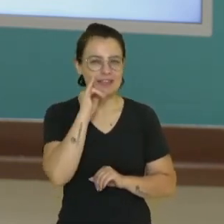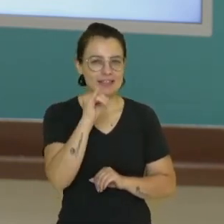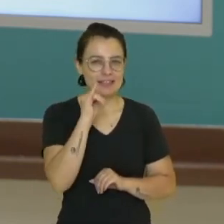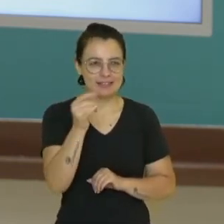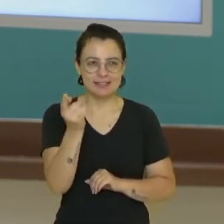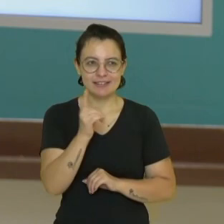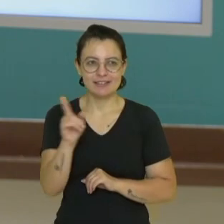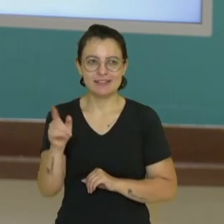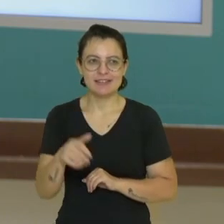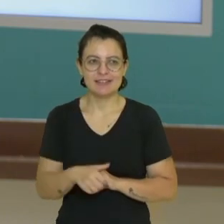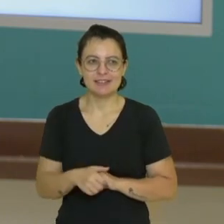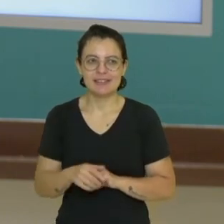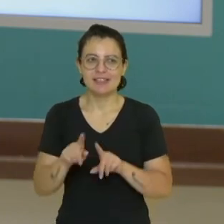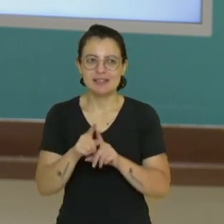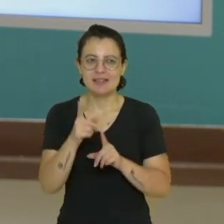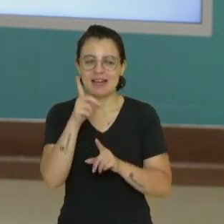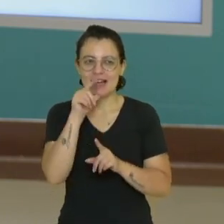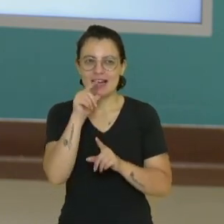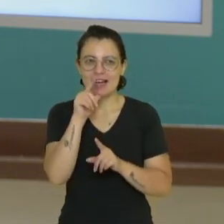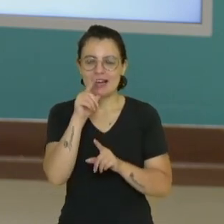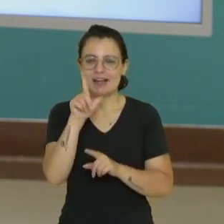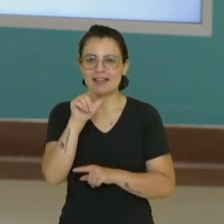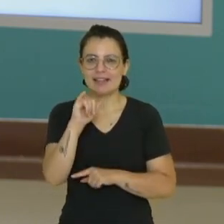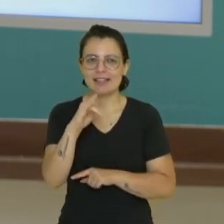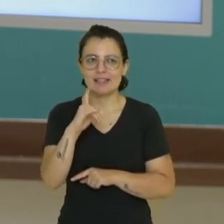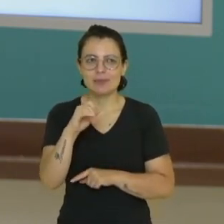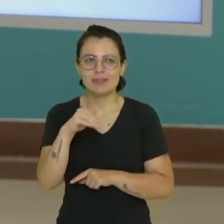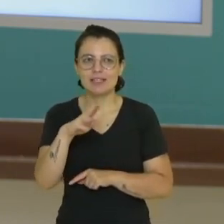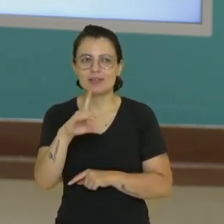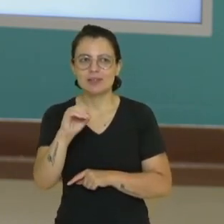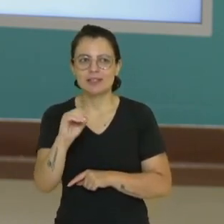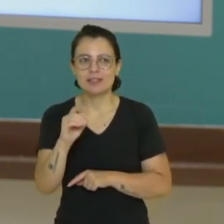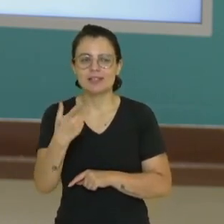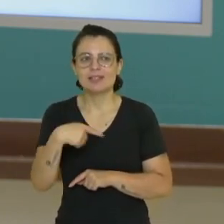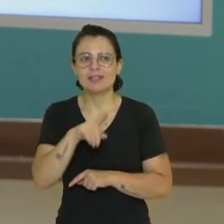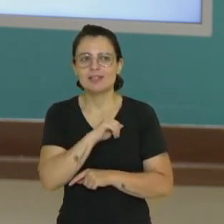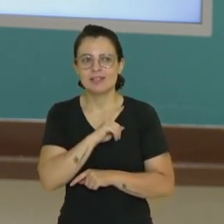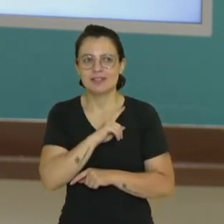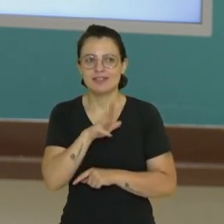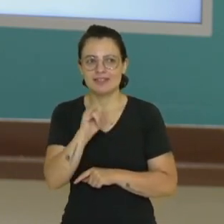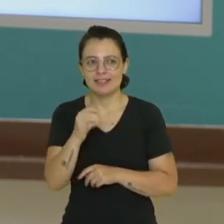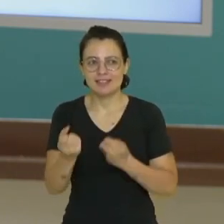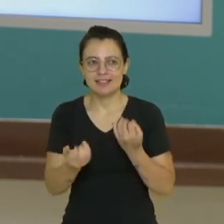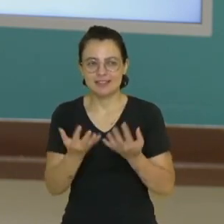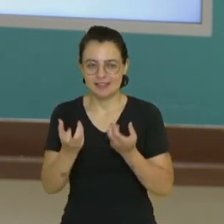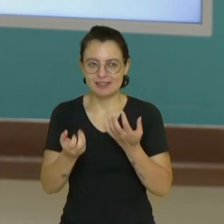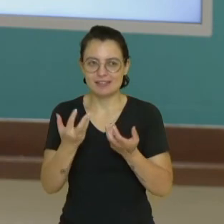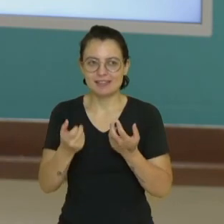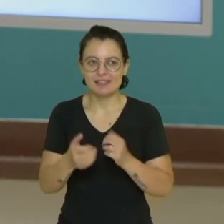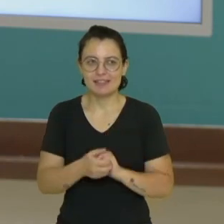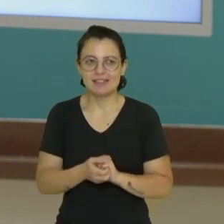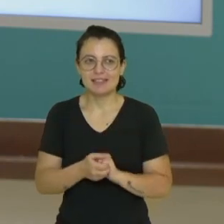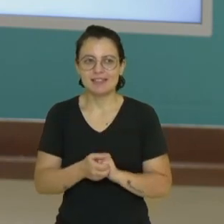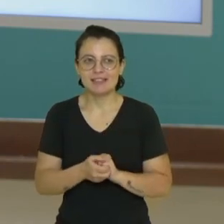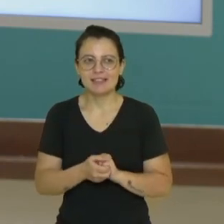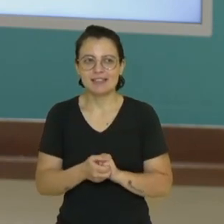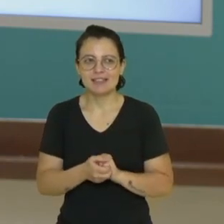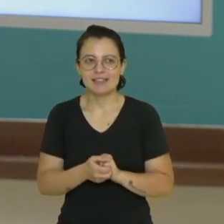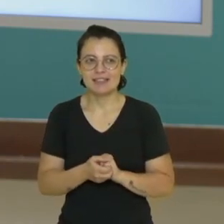você, mas essa água está no estado líquido. Nós vamos aquecê-la. Essa água vai começar